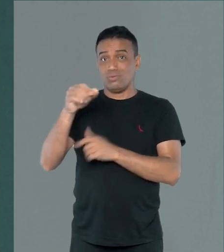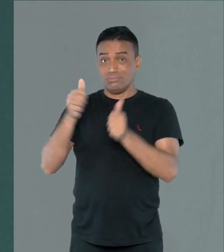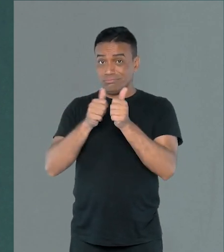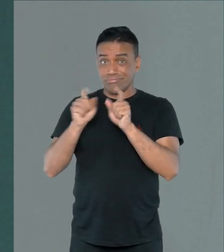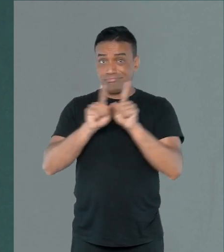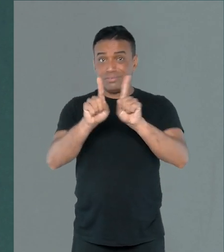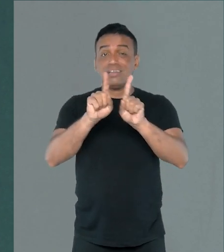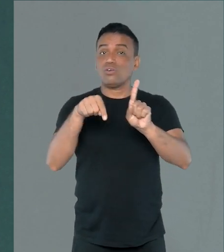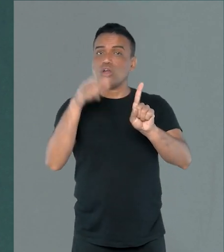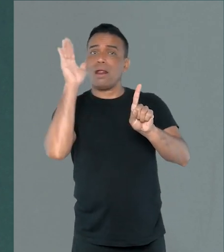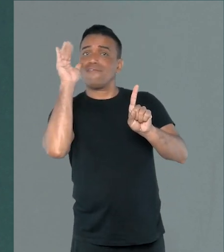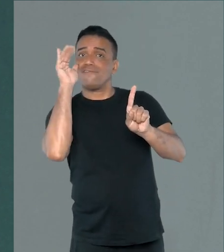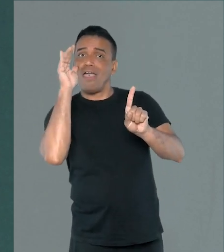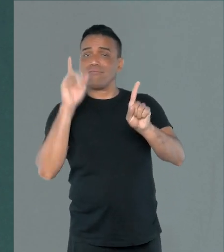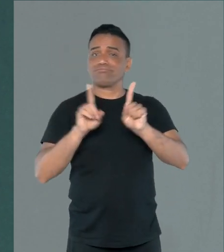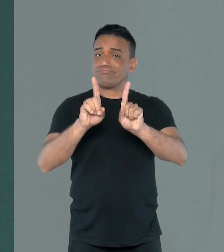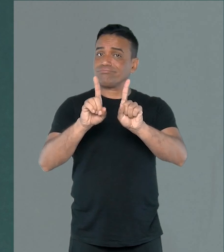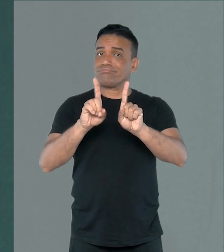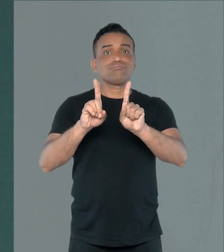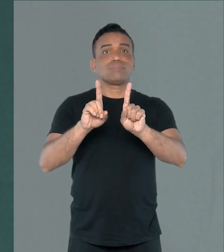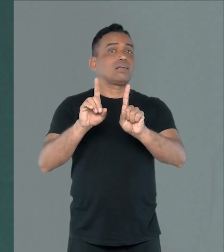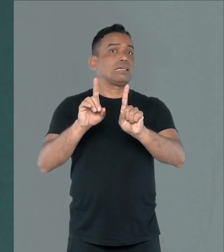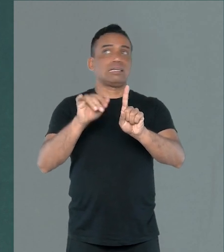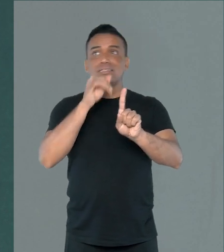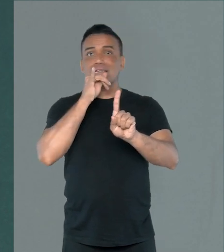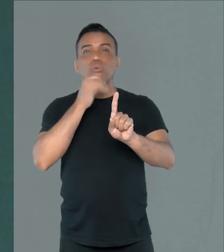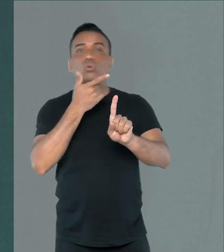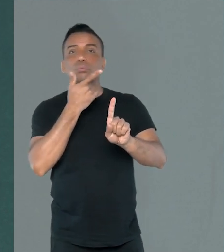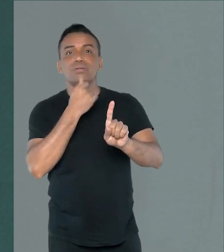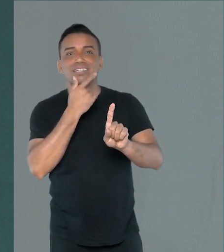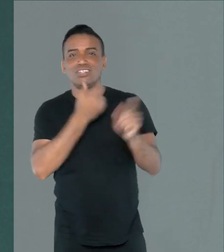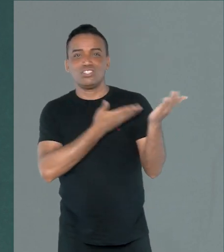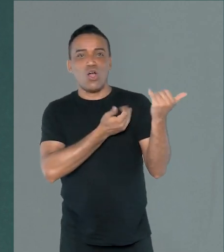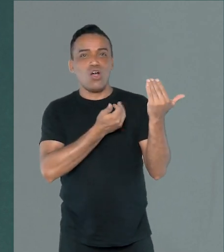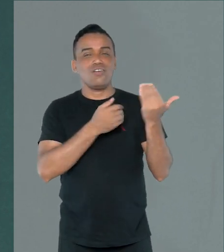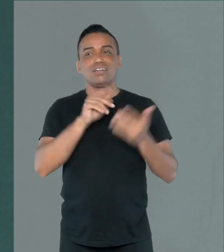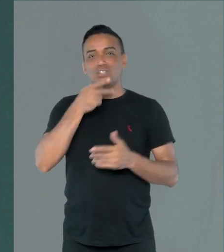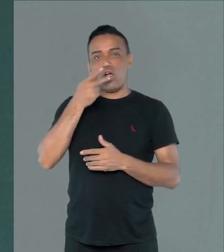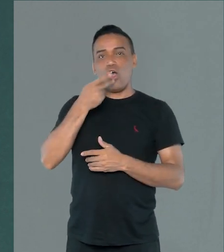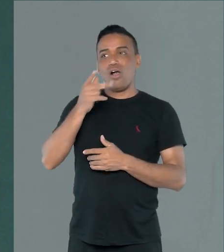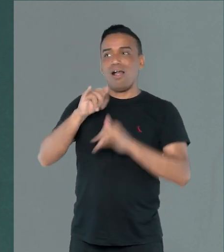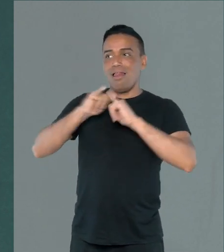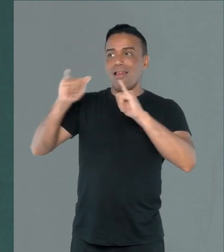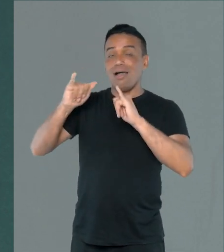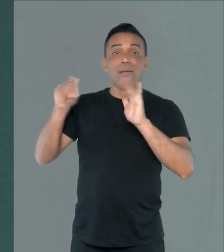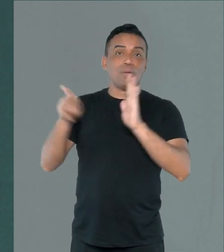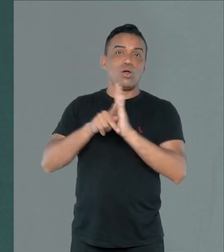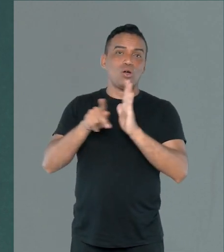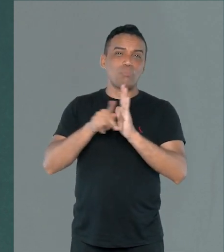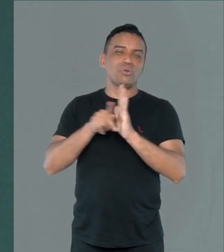como observadores, eles vão quase como garotos de recados do exército